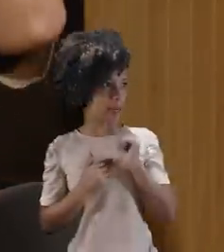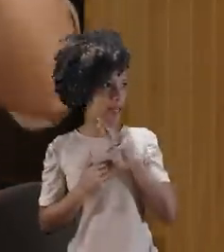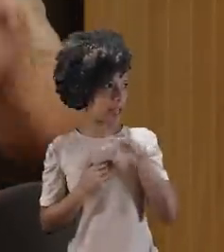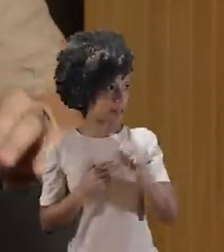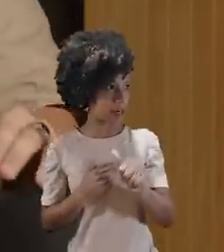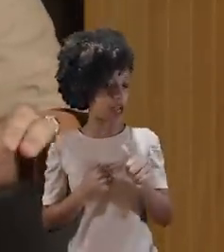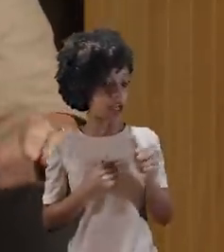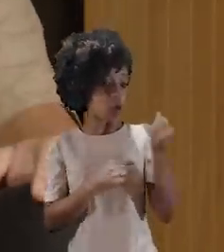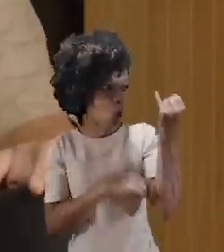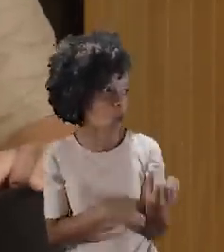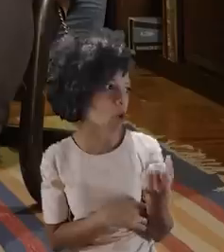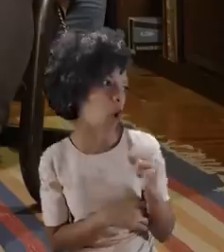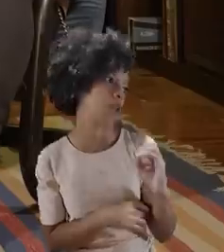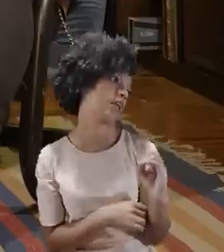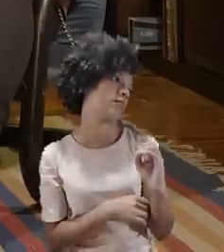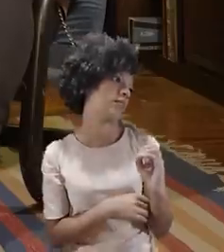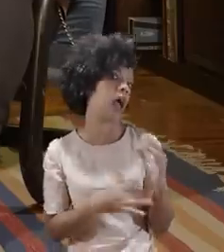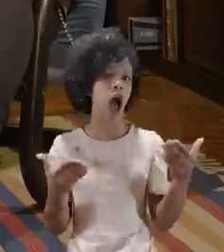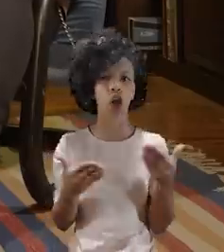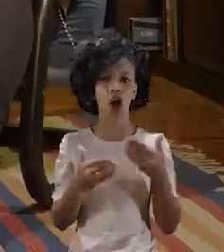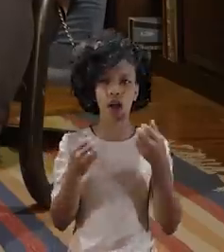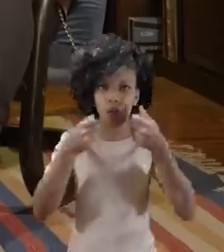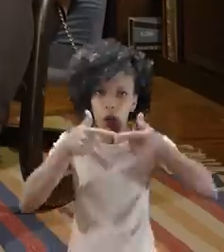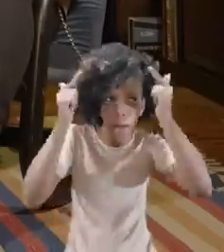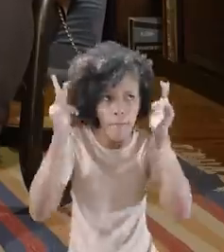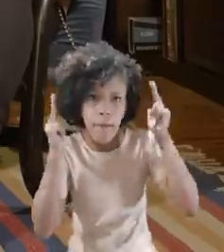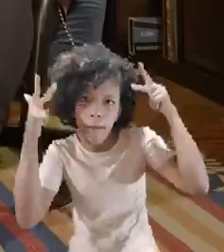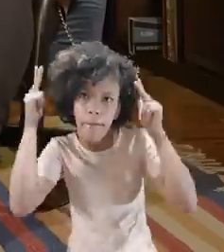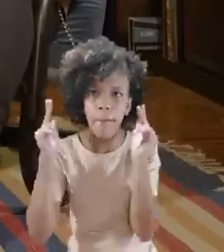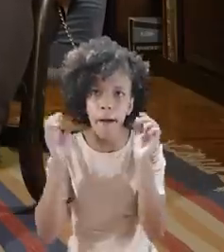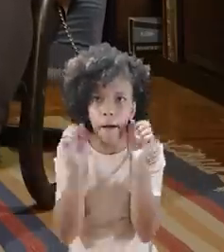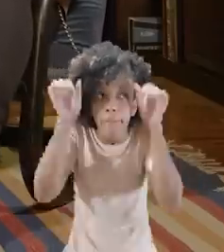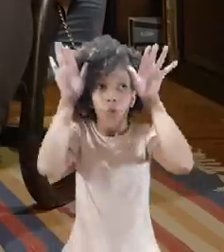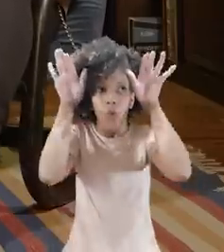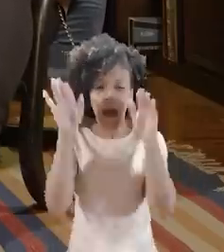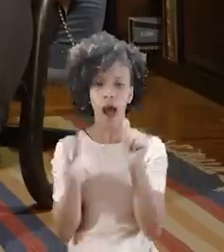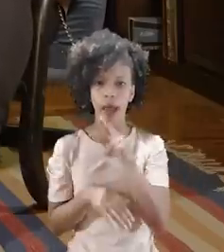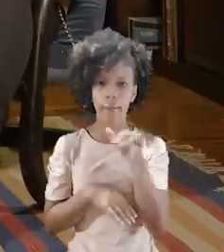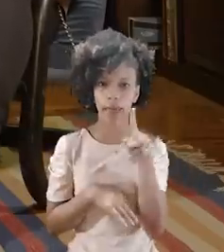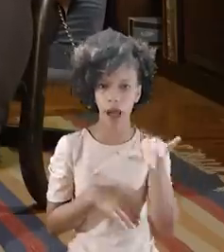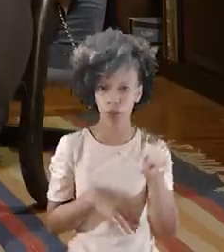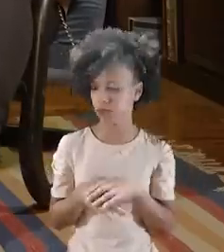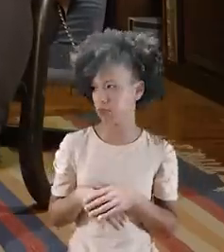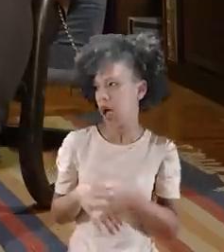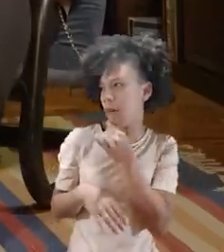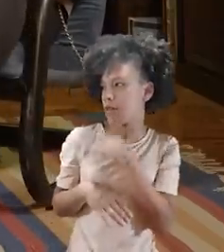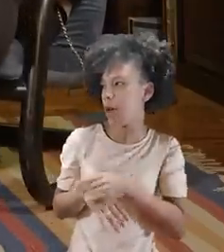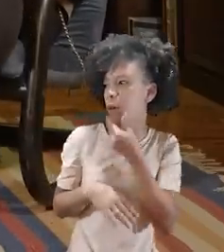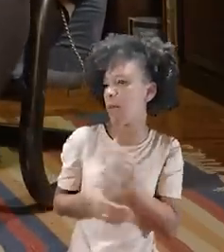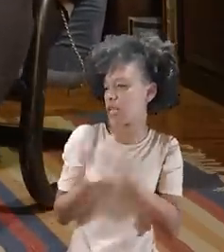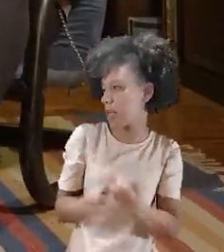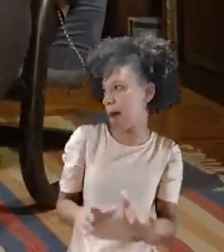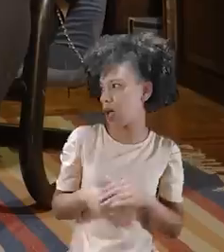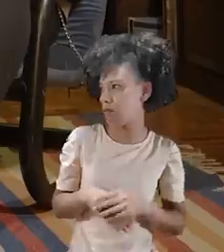eu quero um cabelo arrepiadinho e barba ajuda né E aí muda completamente né claro que separa ele